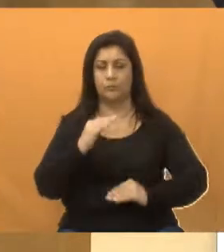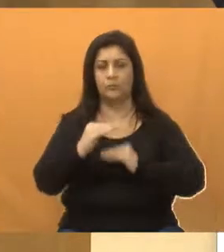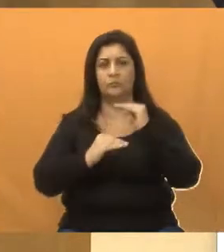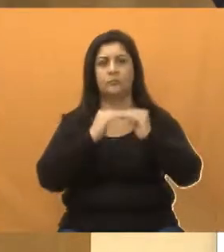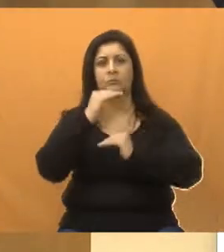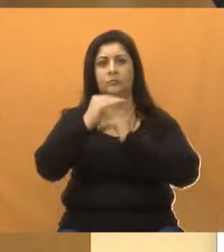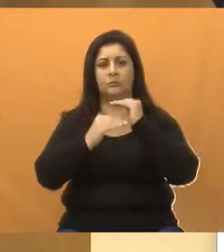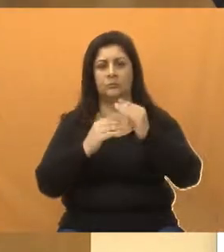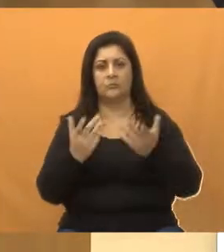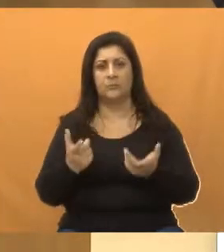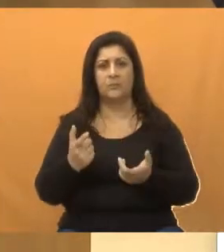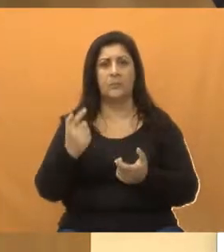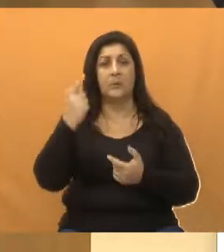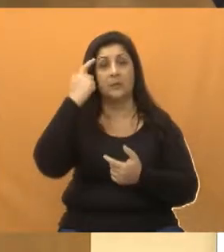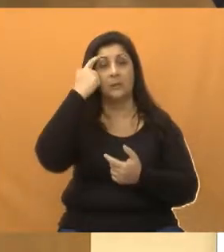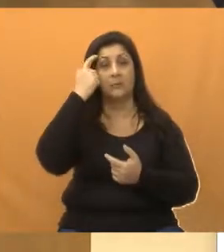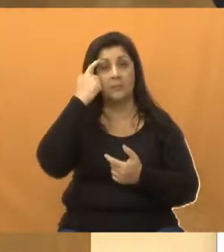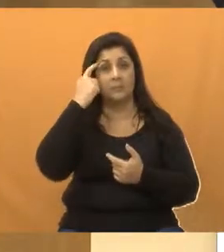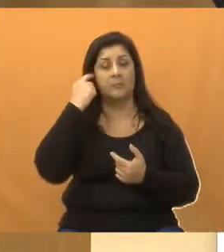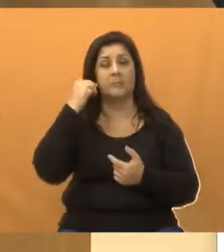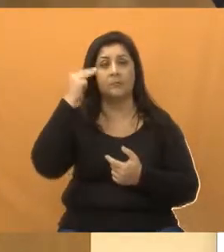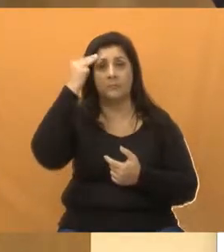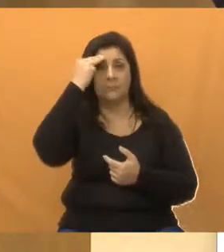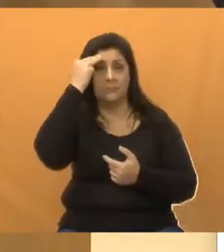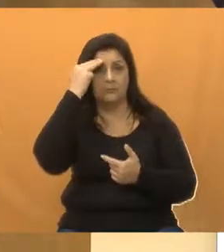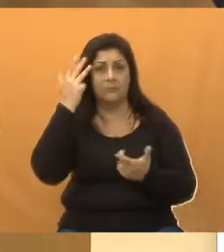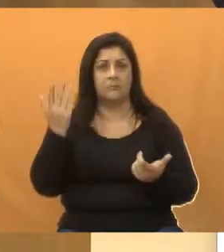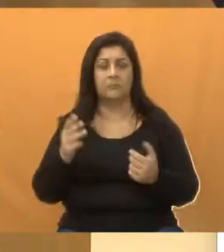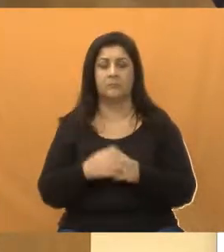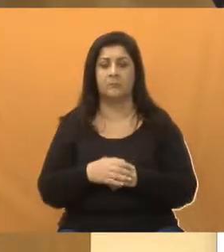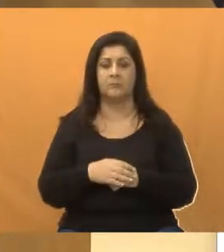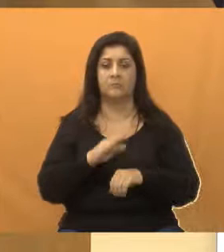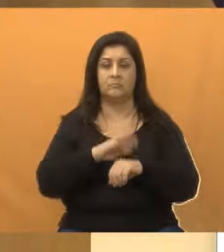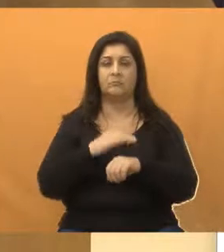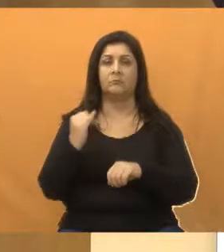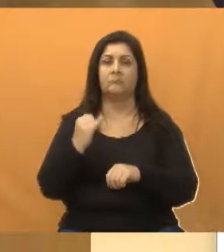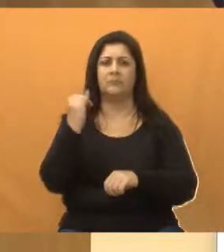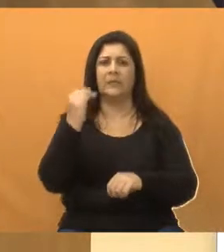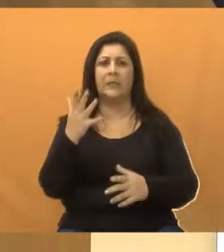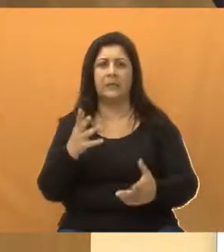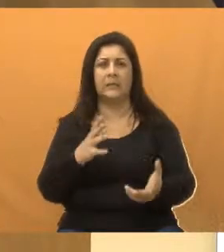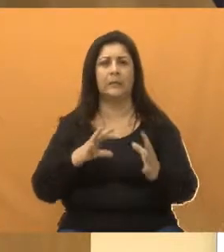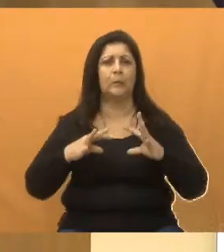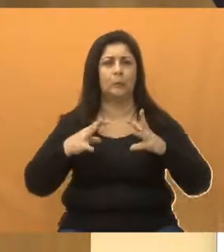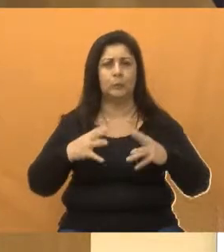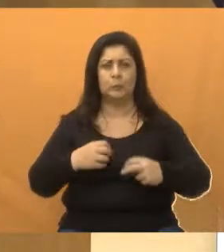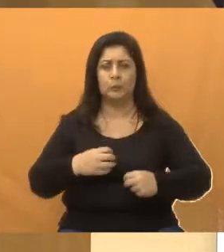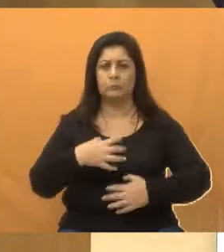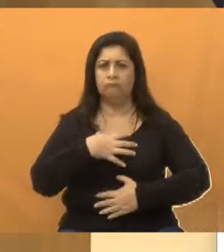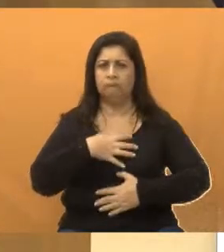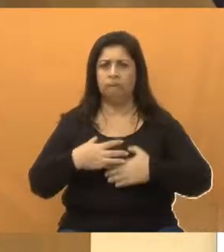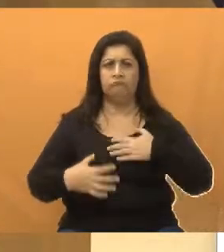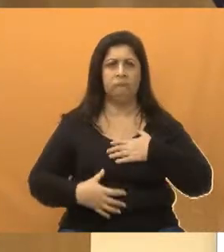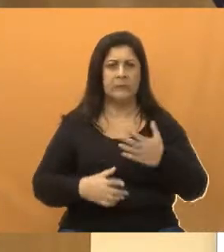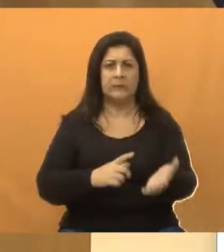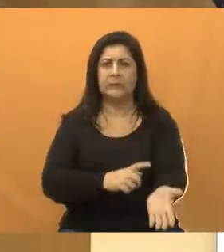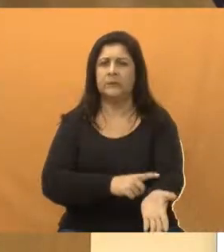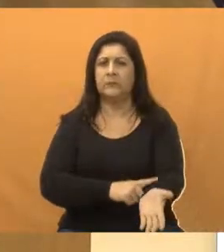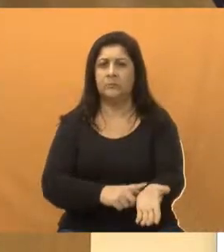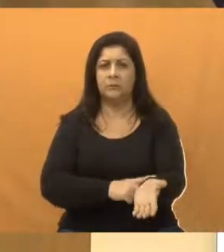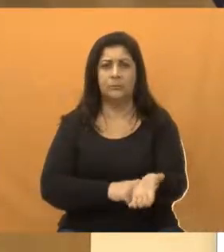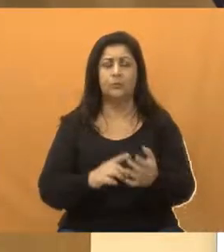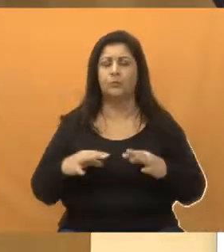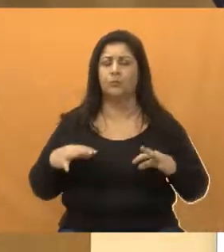aí psíquico dela vai ser, sobretudo, o sistema nervoso vai estar amadurecido até os 7 anos de